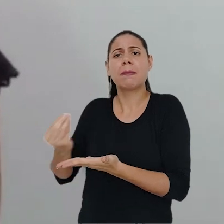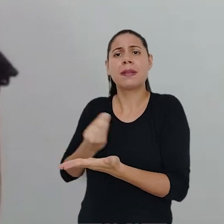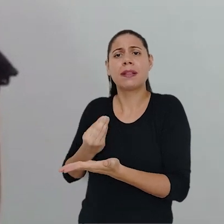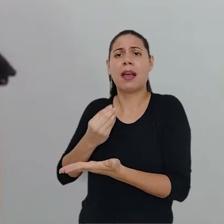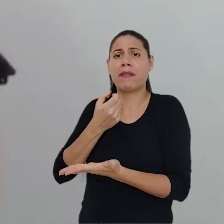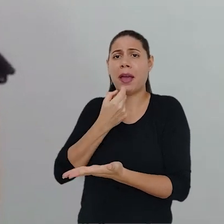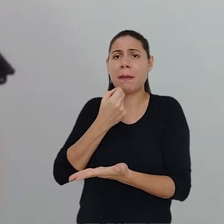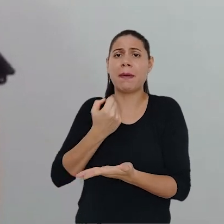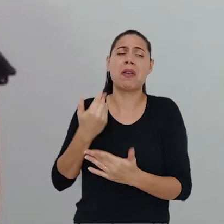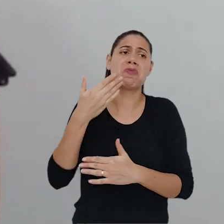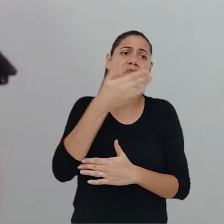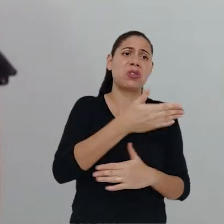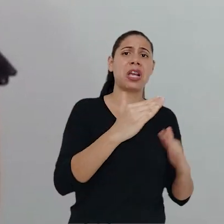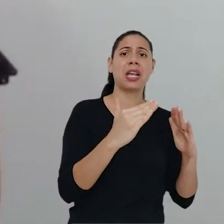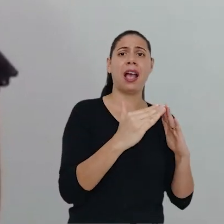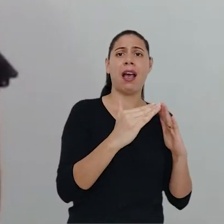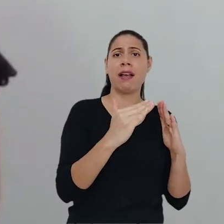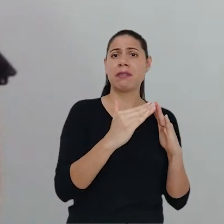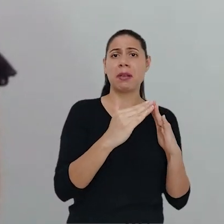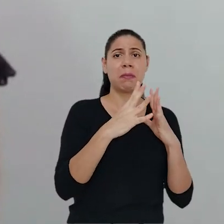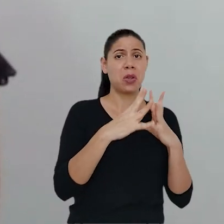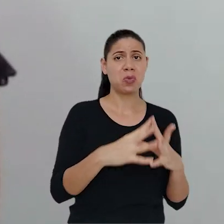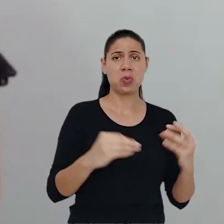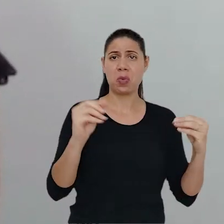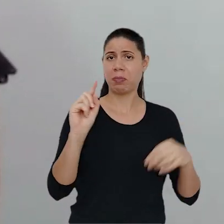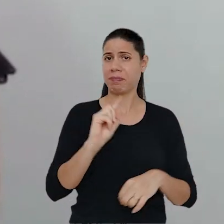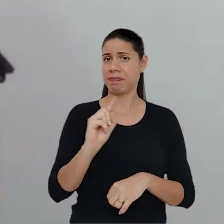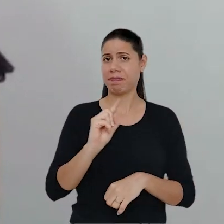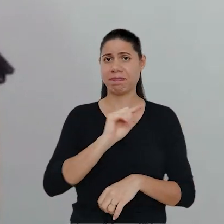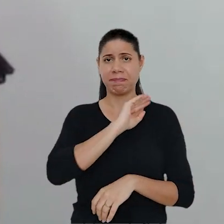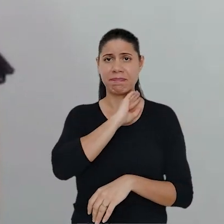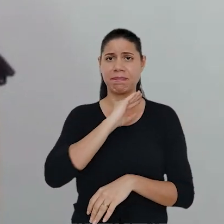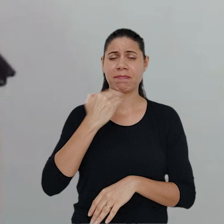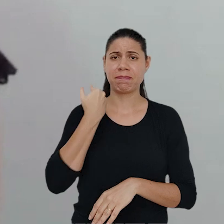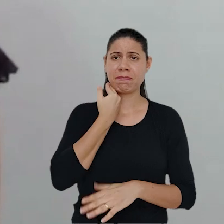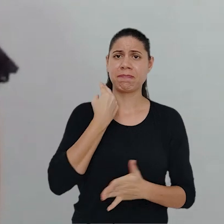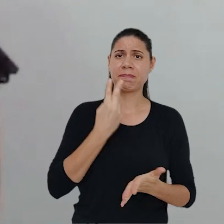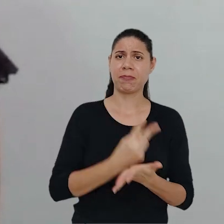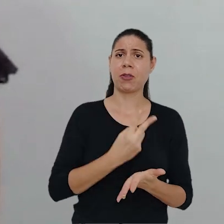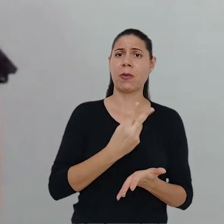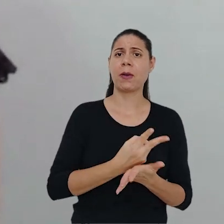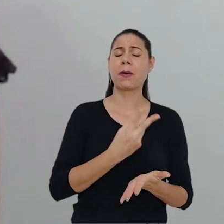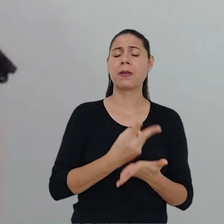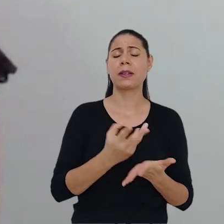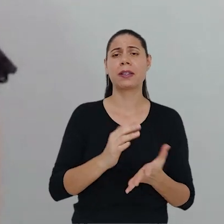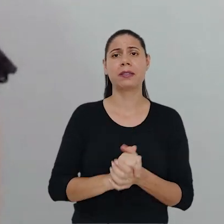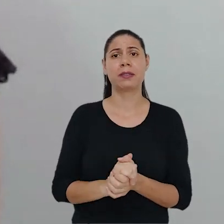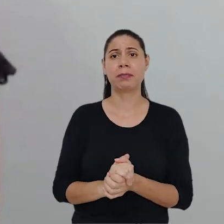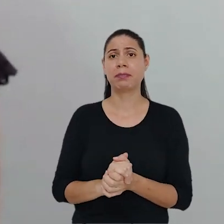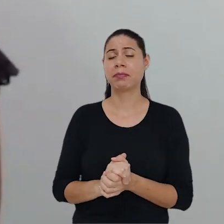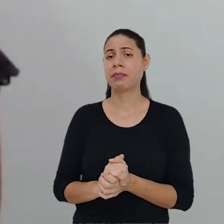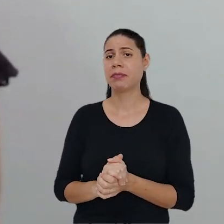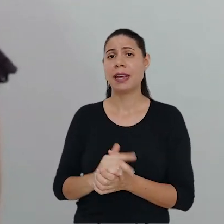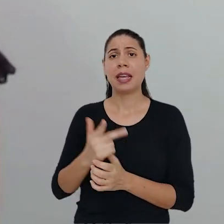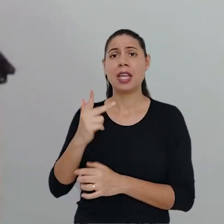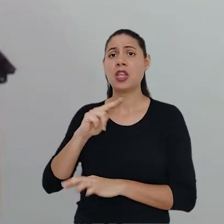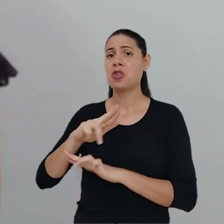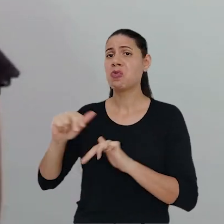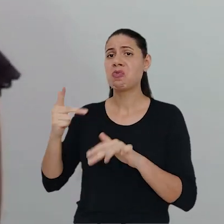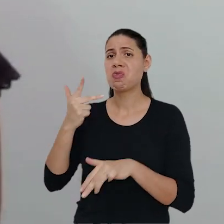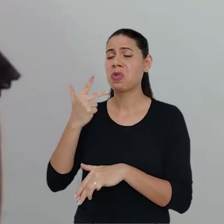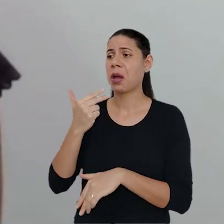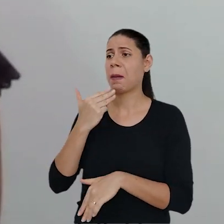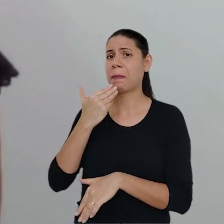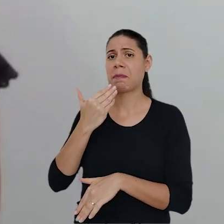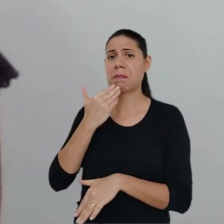os remédios, eu ia para casa, mas nada da febre parar. E em nenhum momento me mandaram